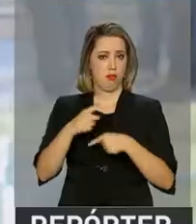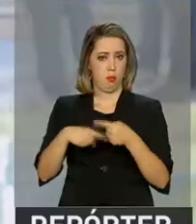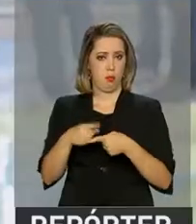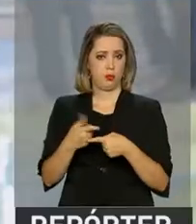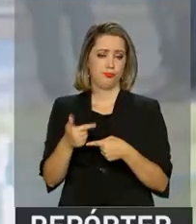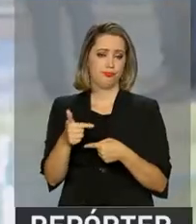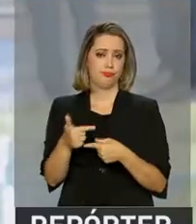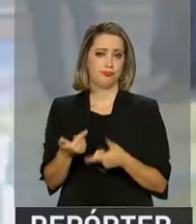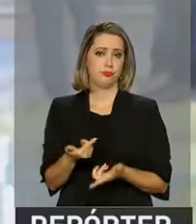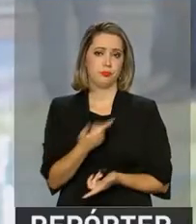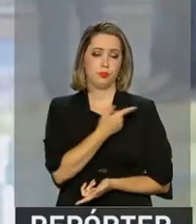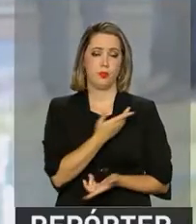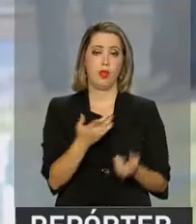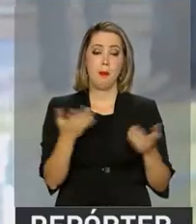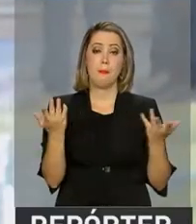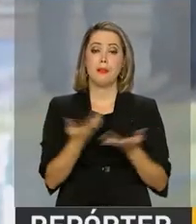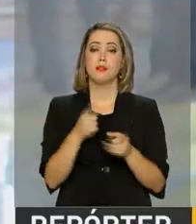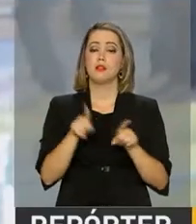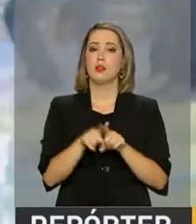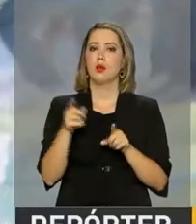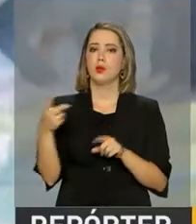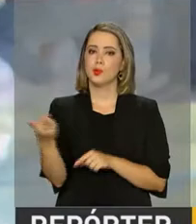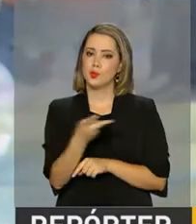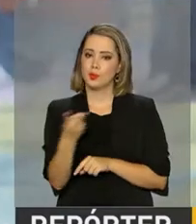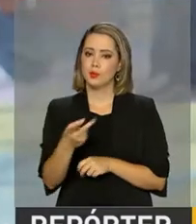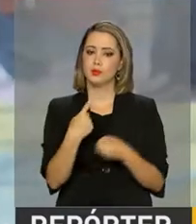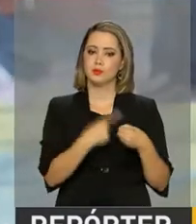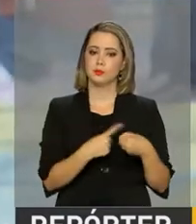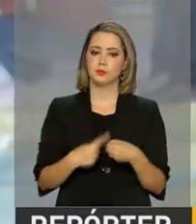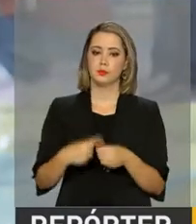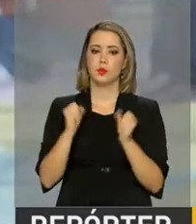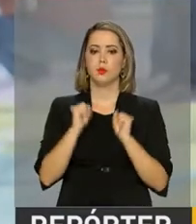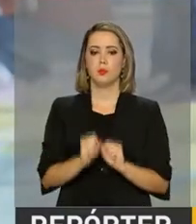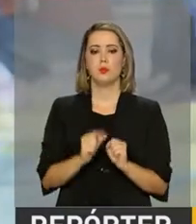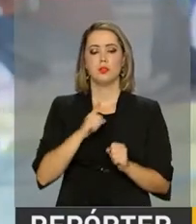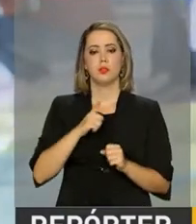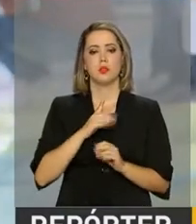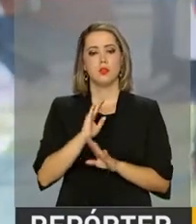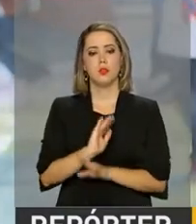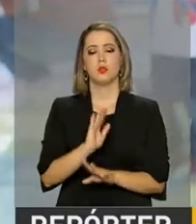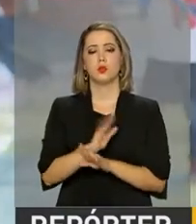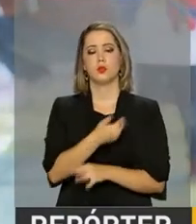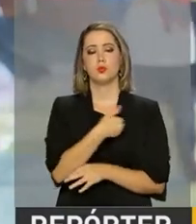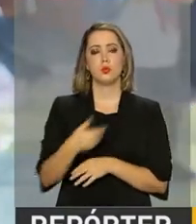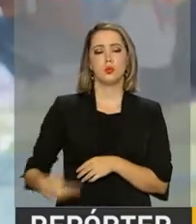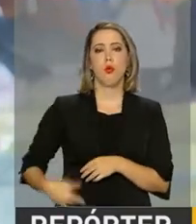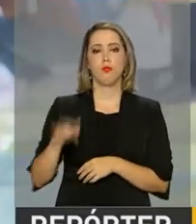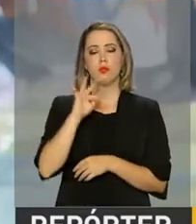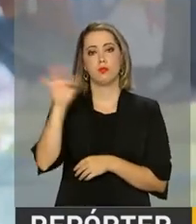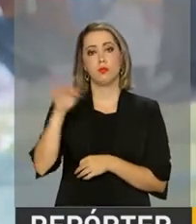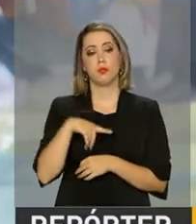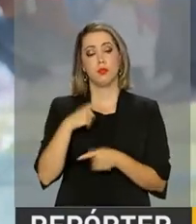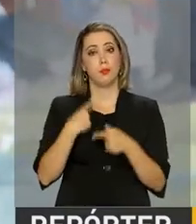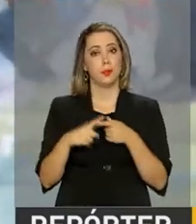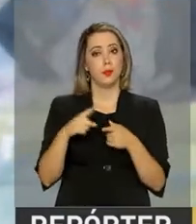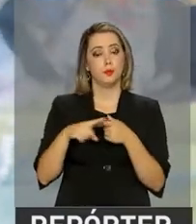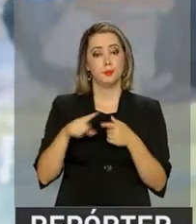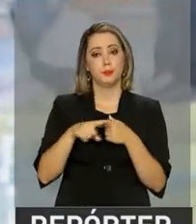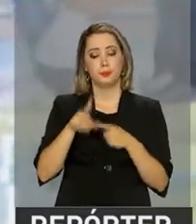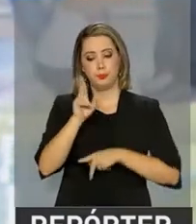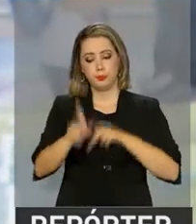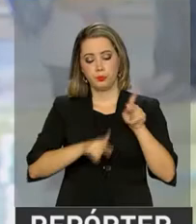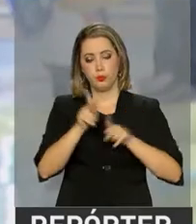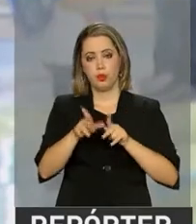desejar. Agora, municípios como São Bento do Una e Ubá vão poder contar com o apoio do governo federal para questões essenciais para a